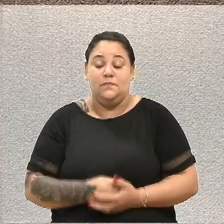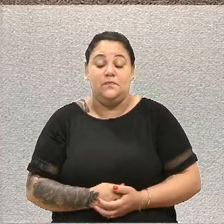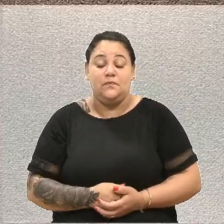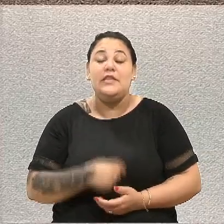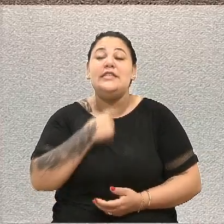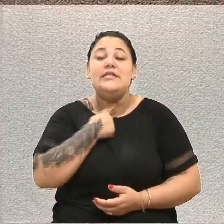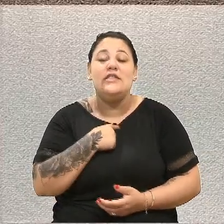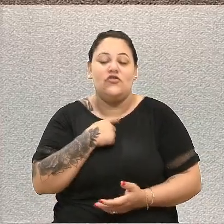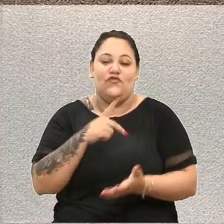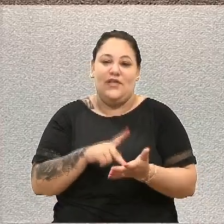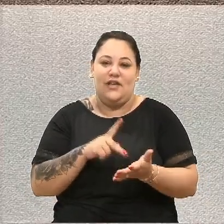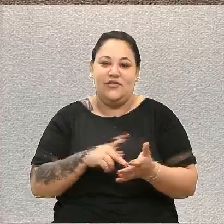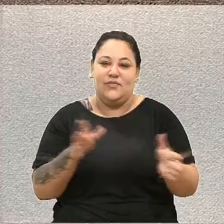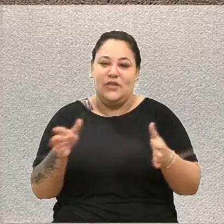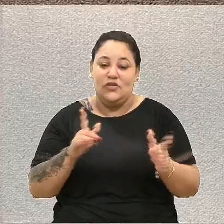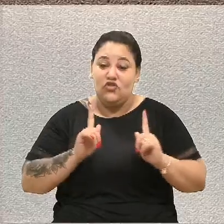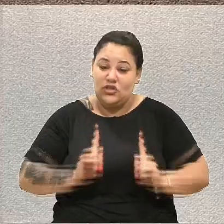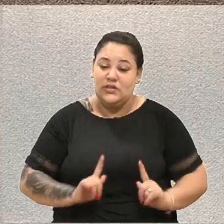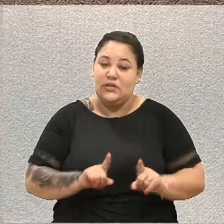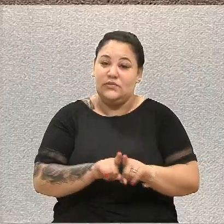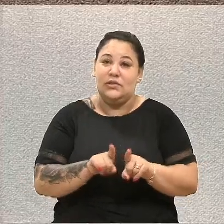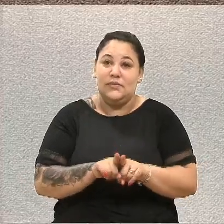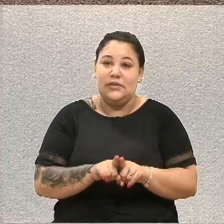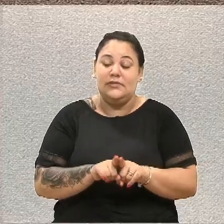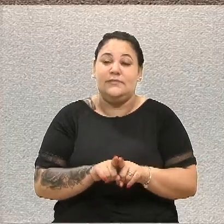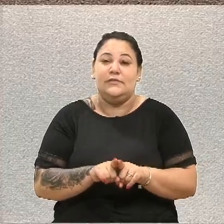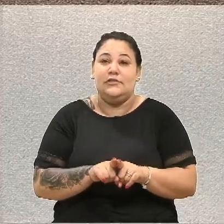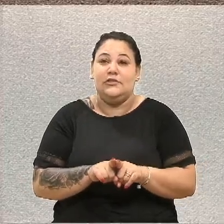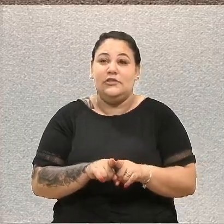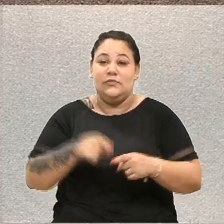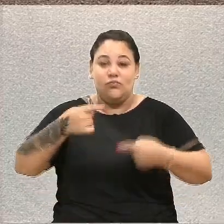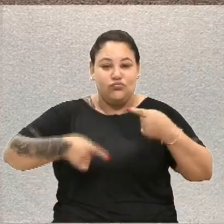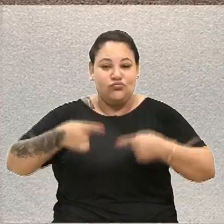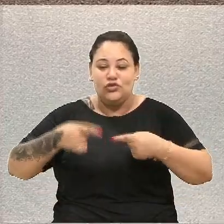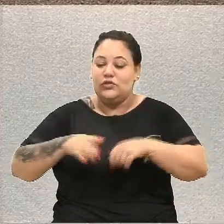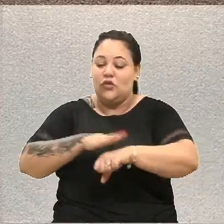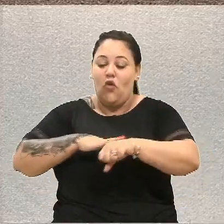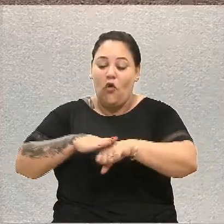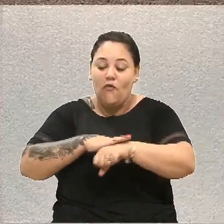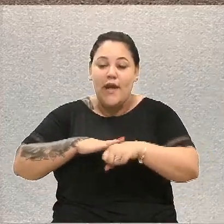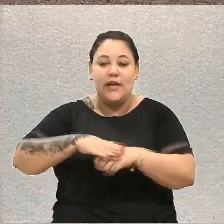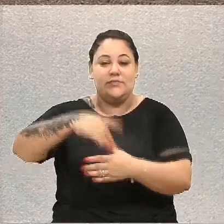Desejo que esta gestão seja pautada pelo diálogo, pela união, pelo